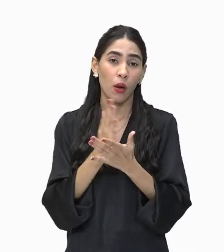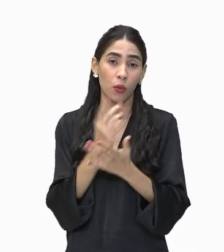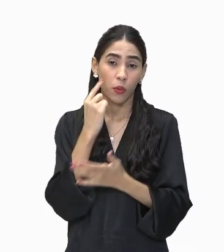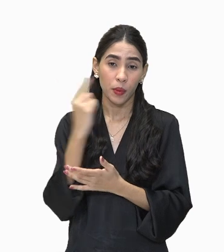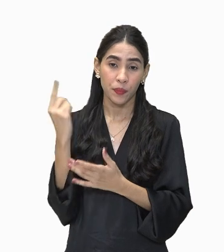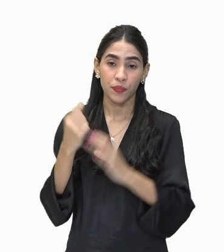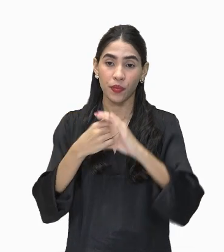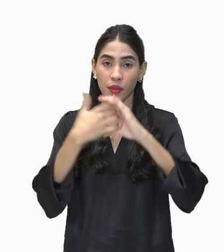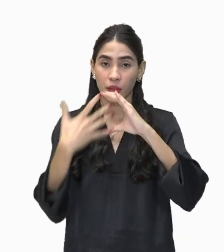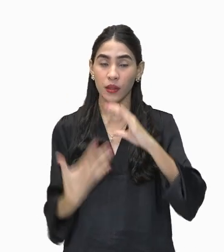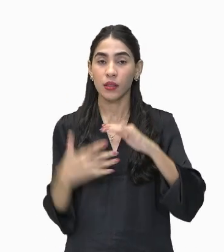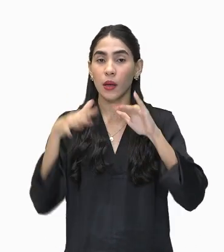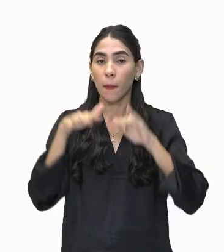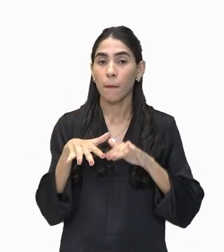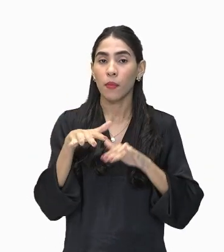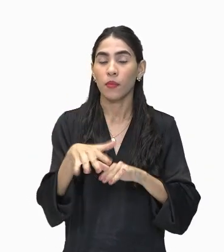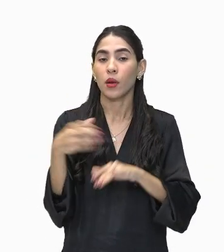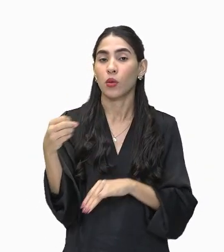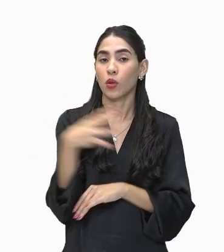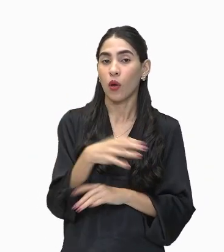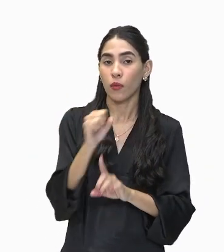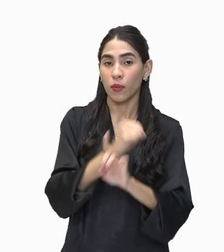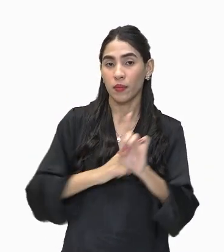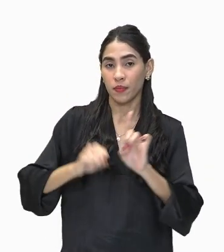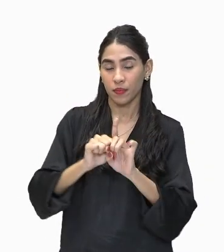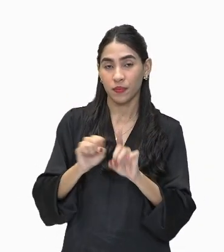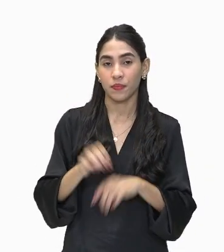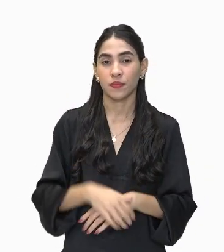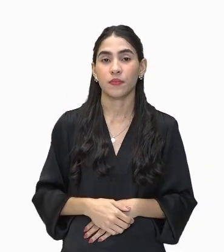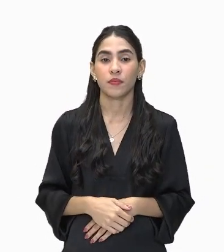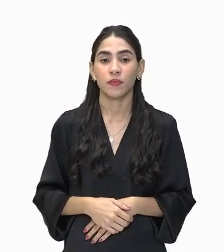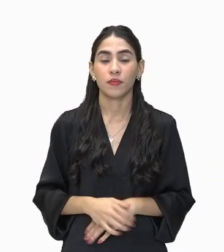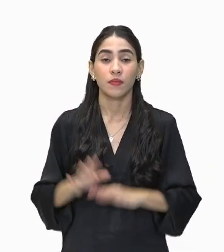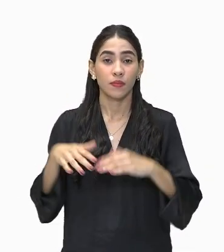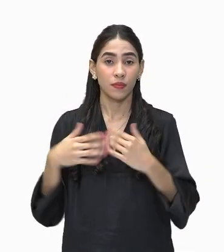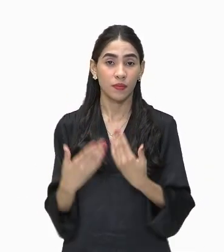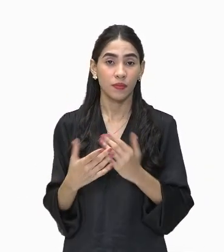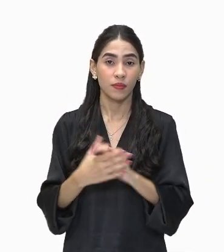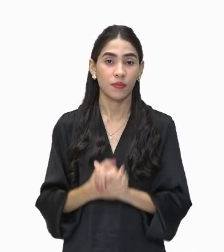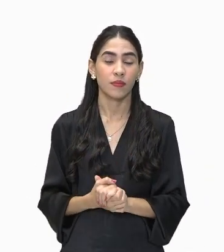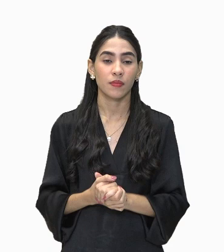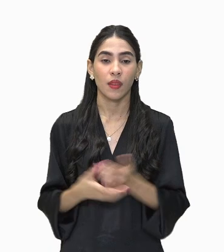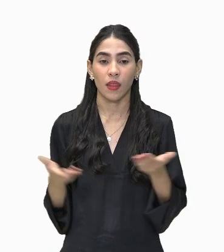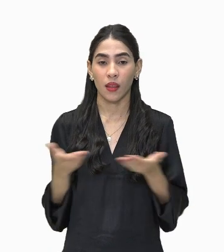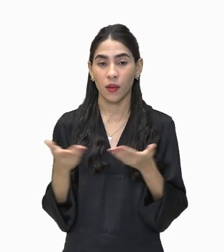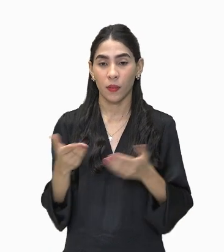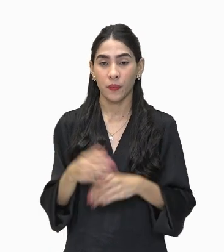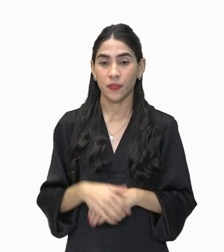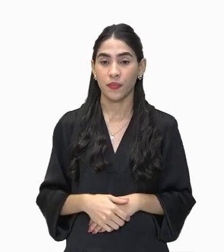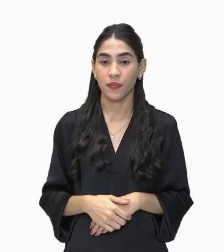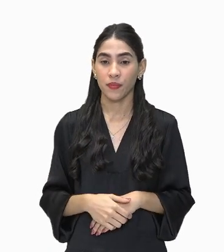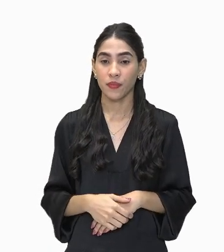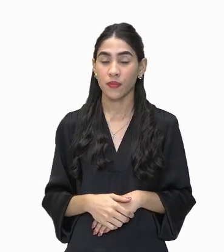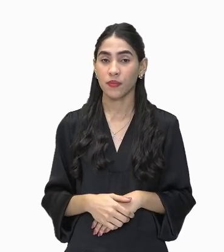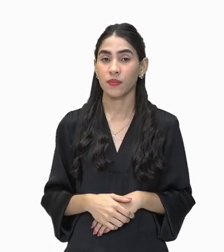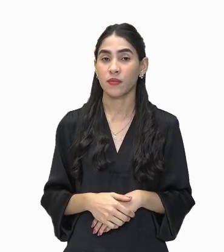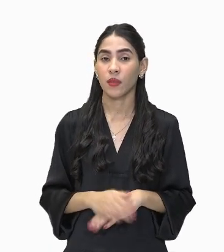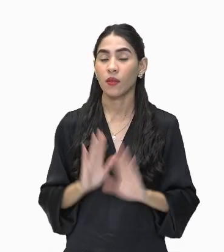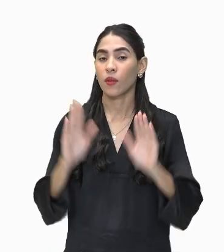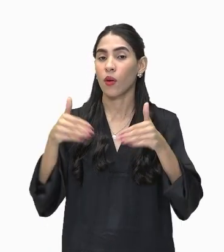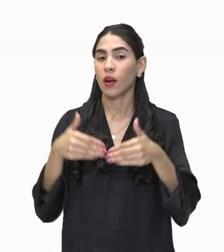dos movimentos, dos chamados novos movimentos sociais. E aí, nós vamos trabalhar um pouco